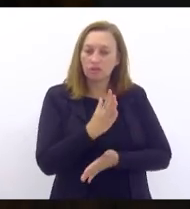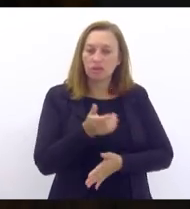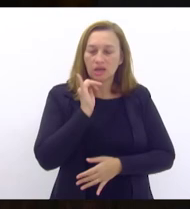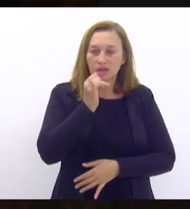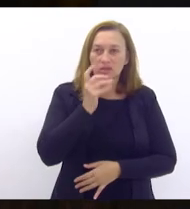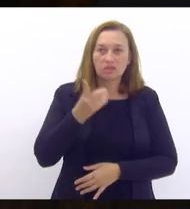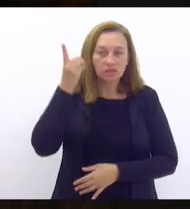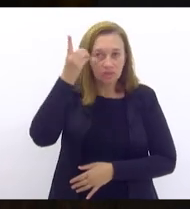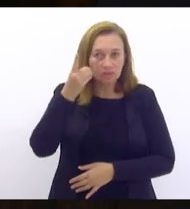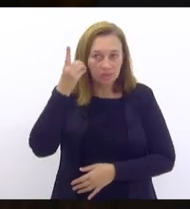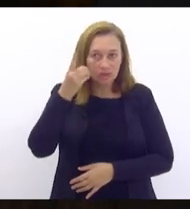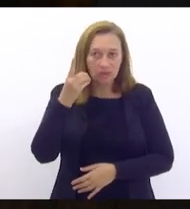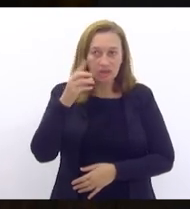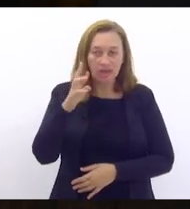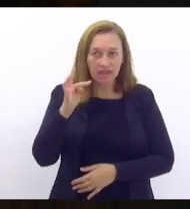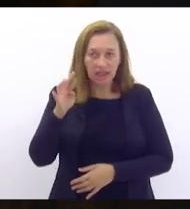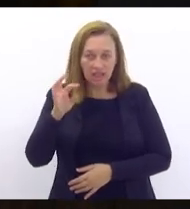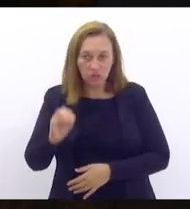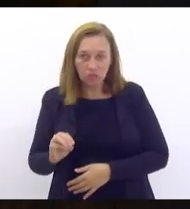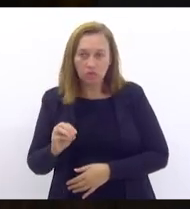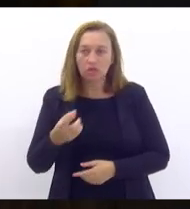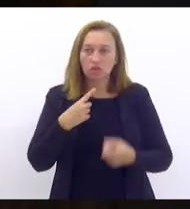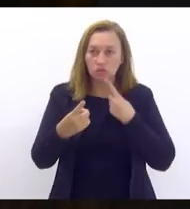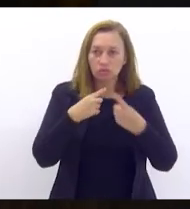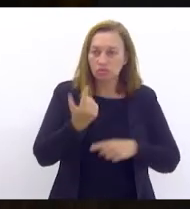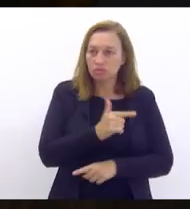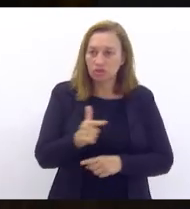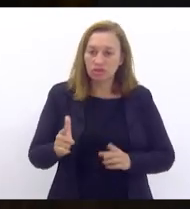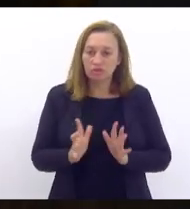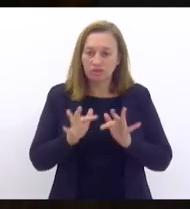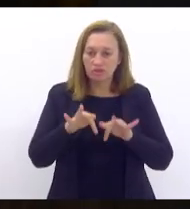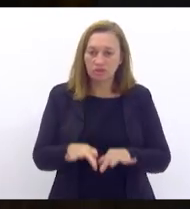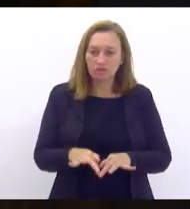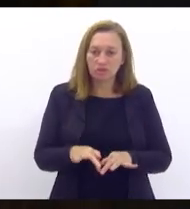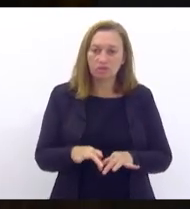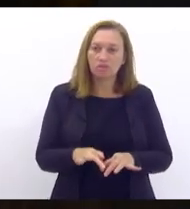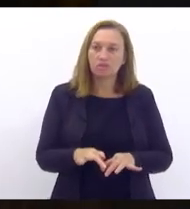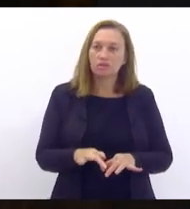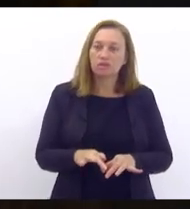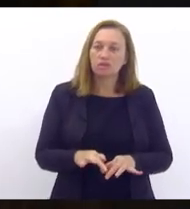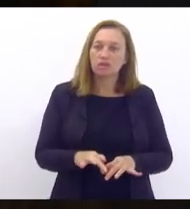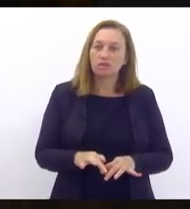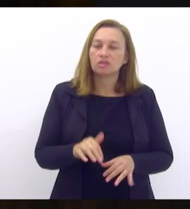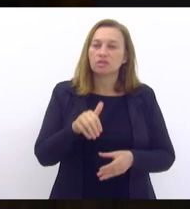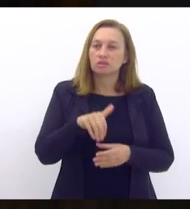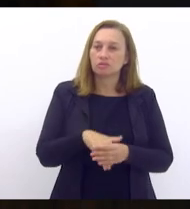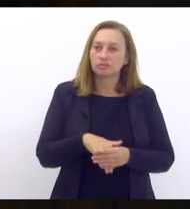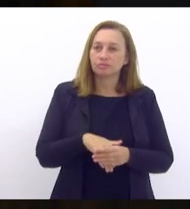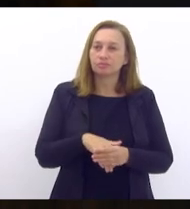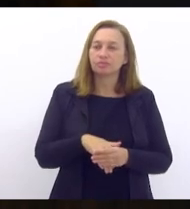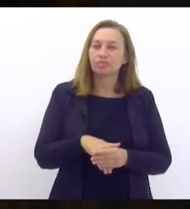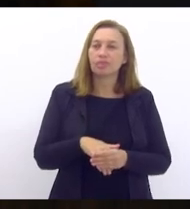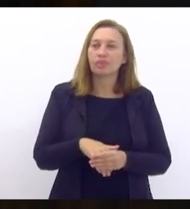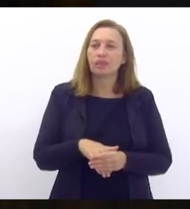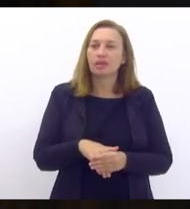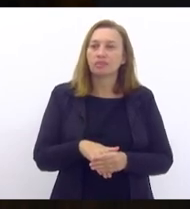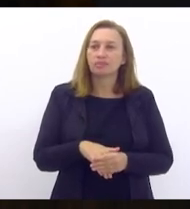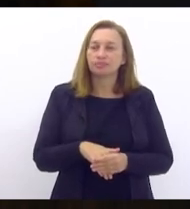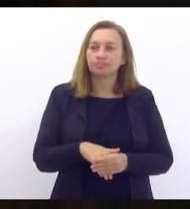Relator, deputado Renato Miranda. Em discussão, não havendo quem queira discutir, encerrada a discussão. Em votação.